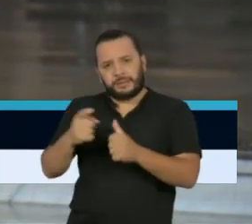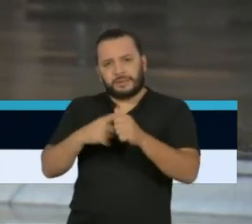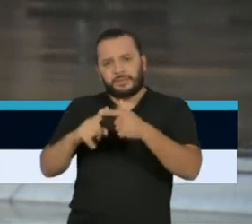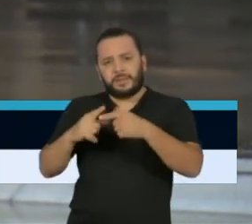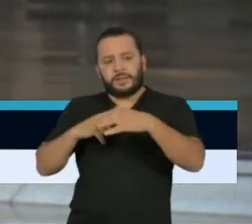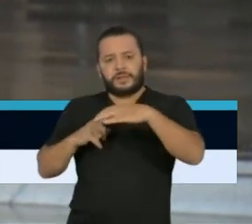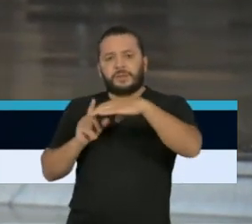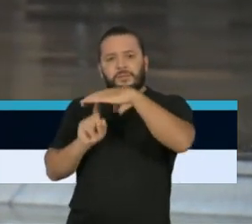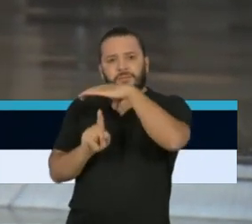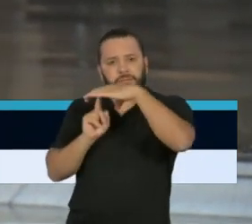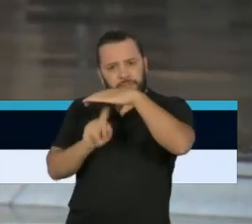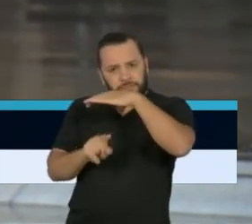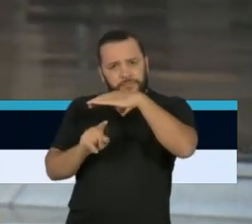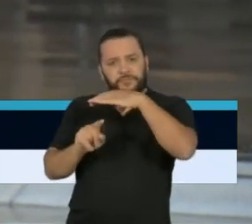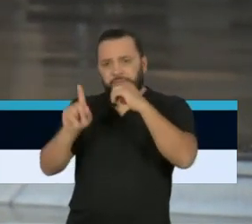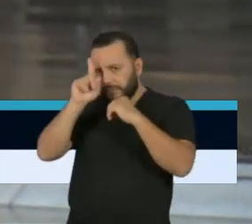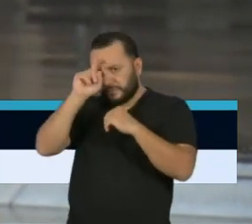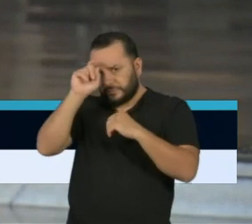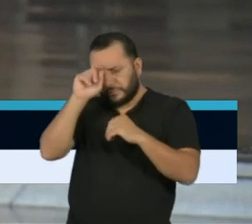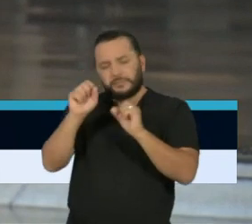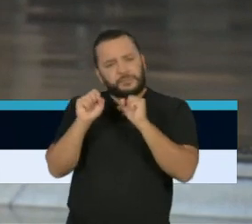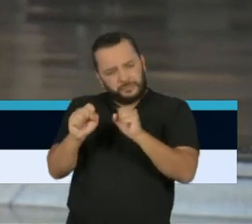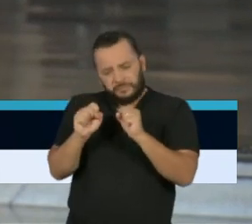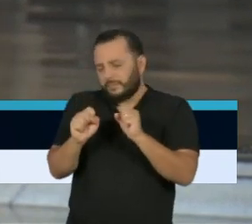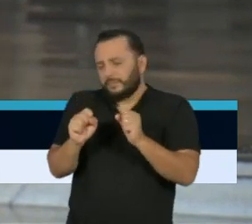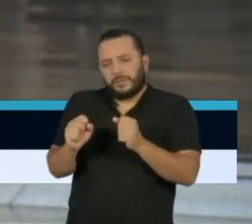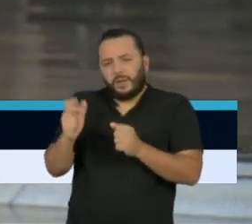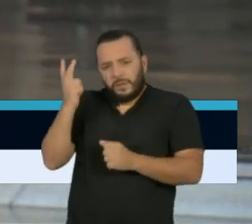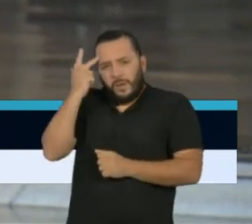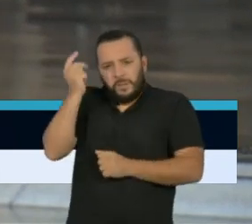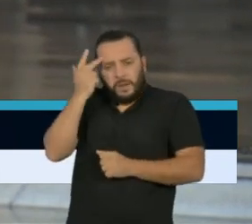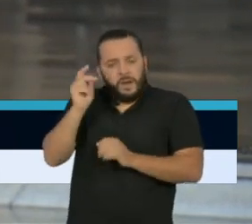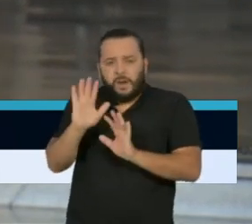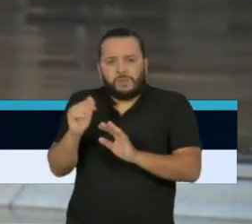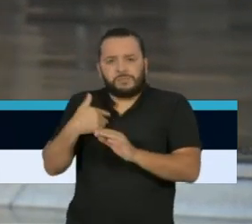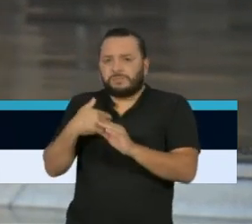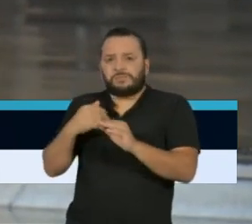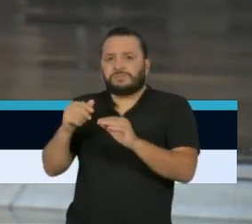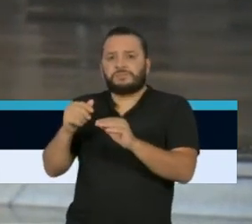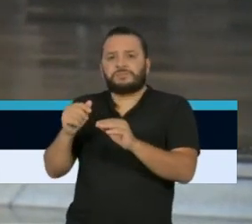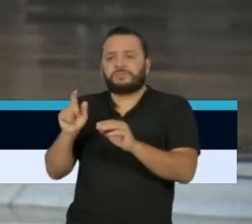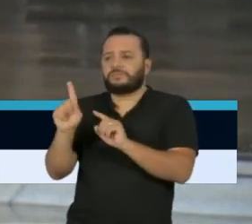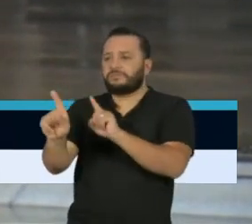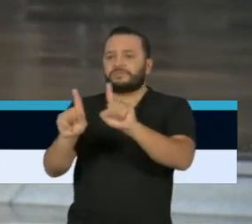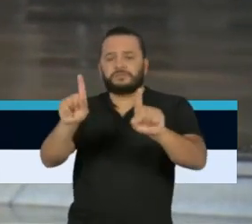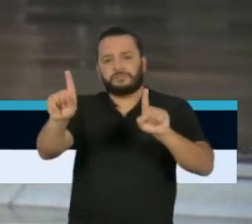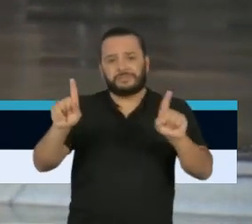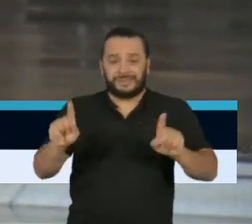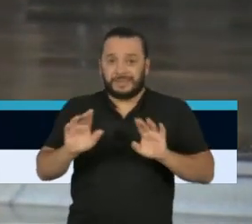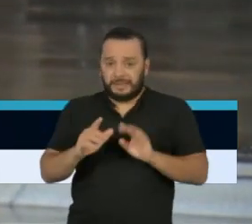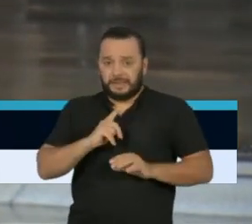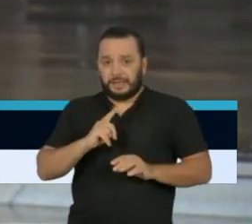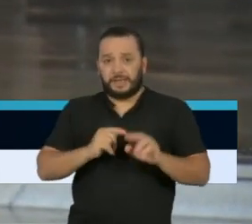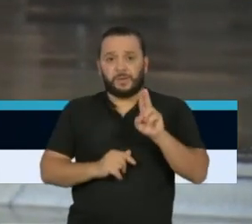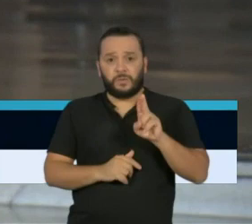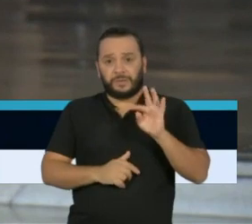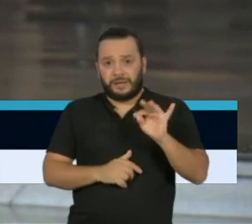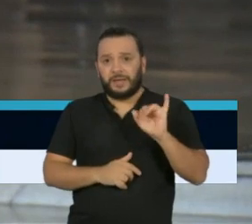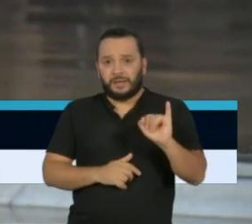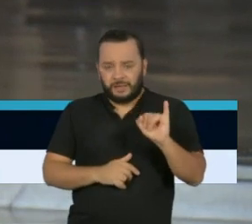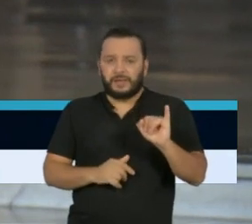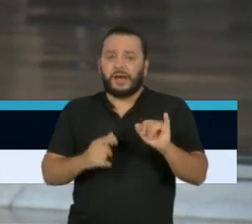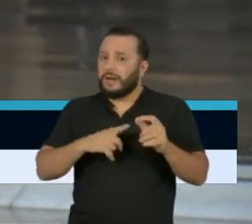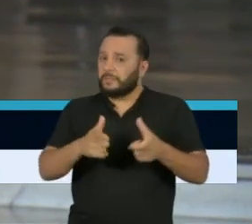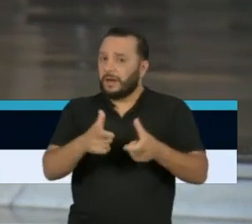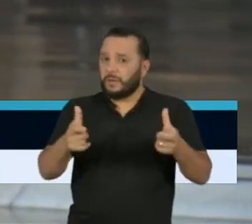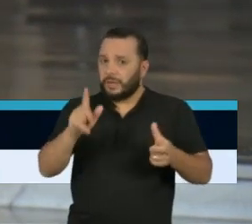os leitos de UTI, eles são majoritariamente na periferia de São Paulo, grande parte deles,